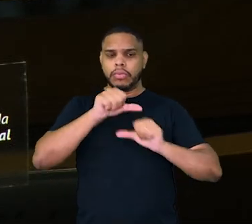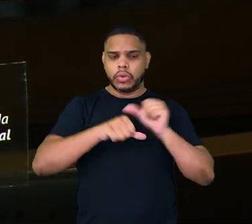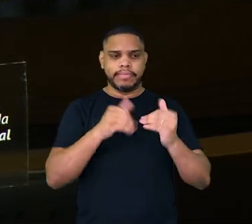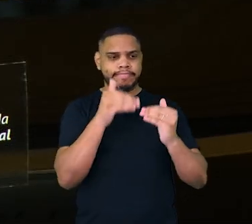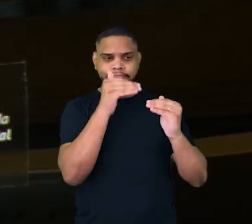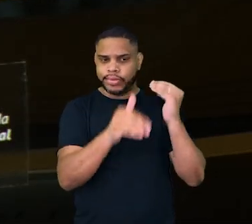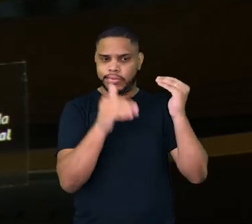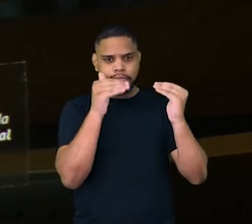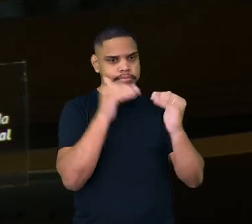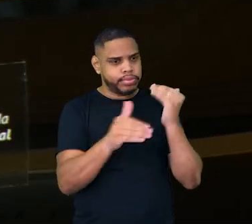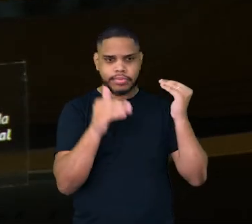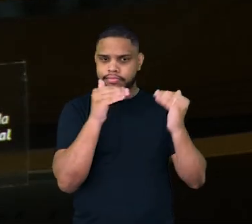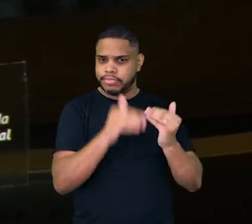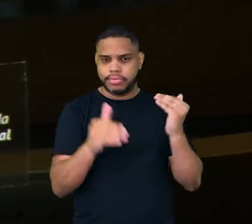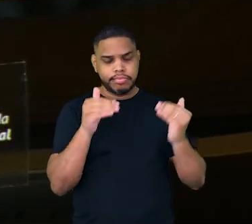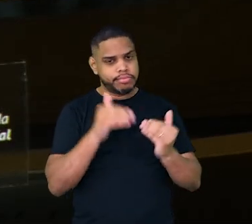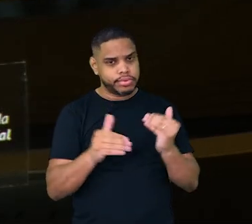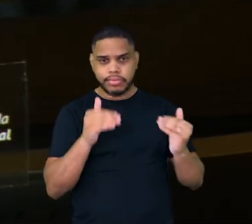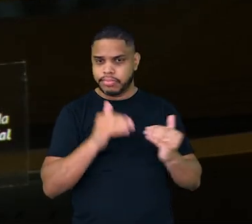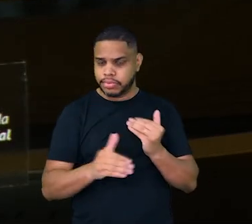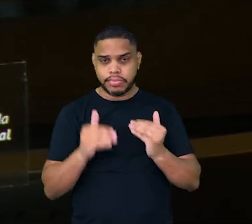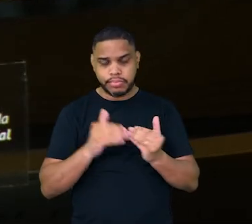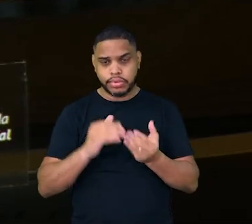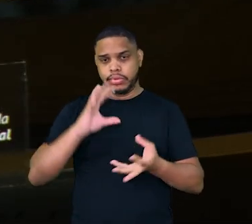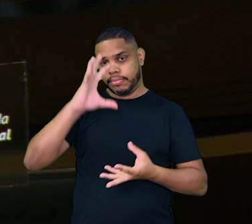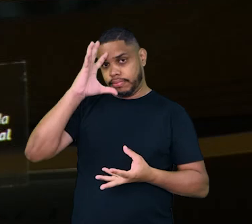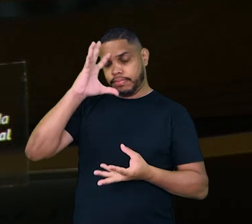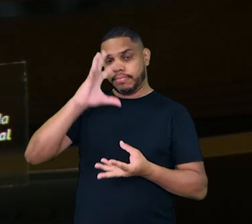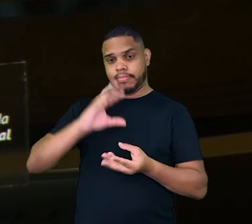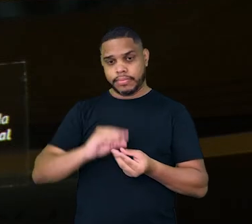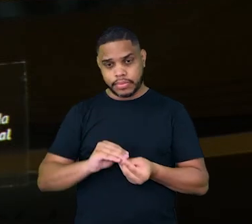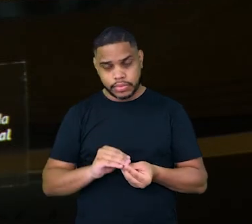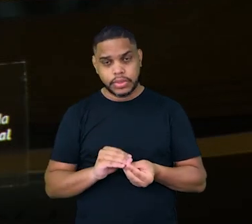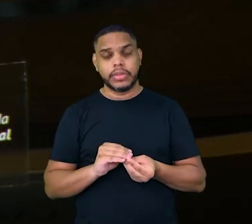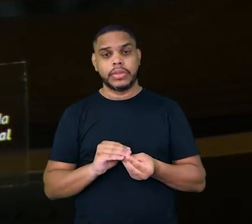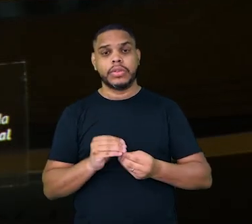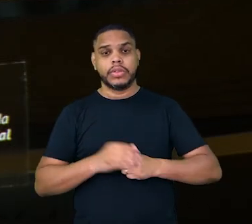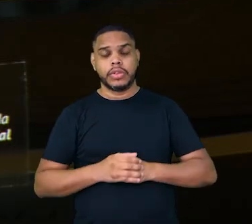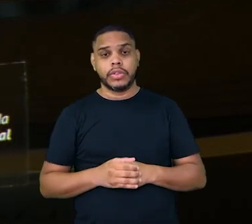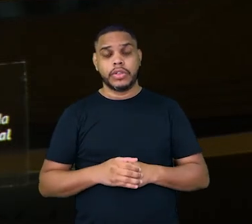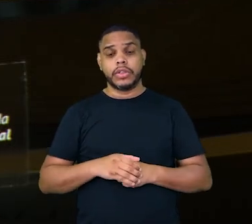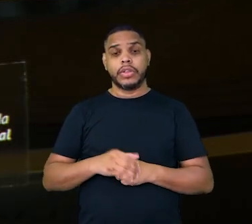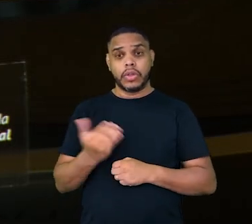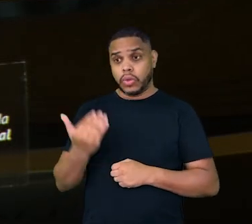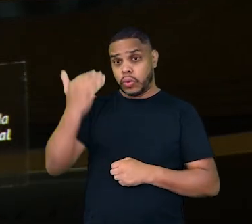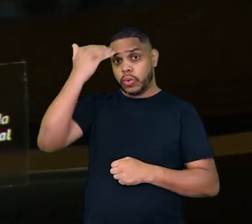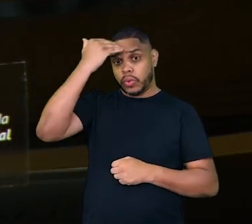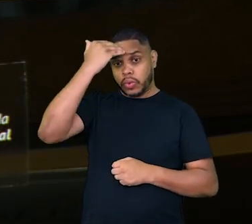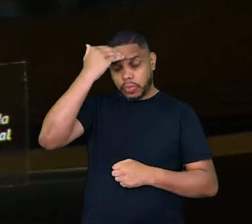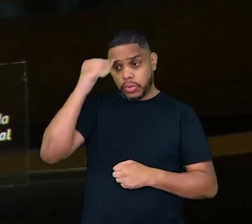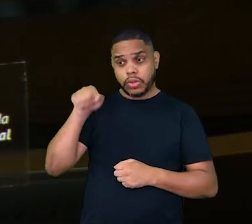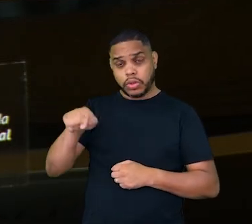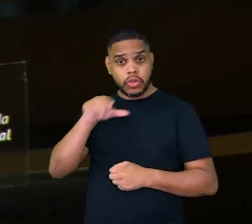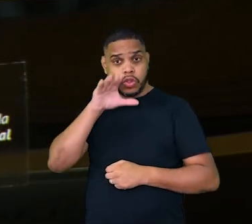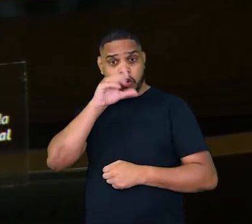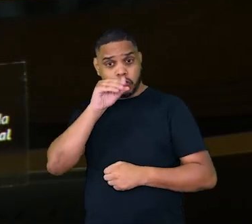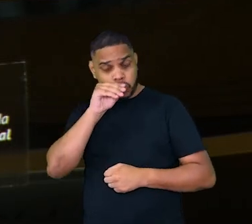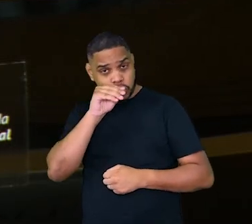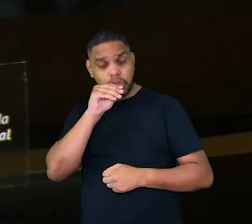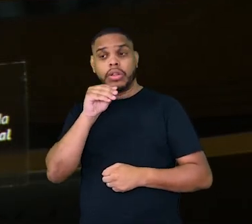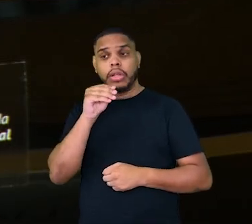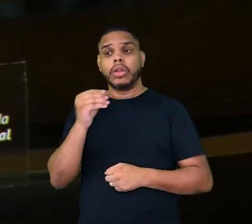desfazendo cada um deles para chegar à conclusão de que não houve culpa exclusiva e